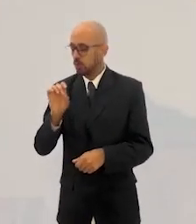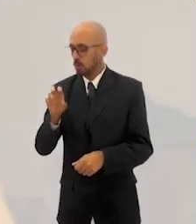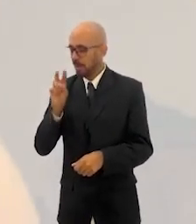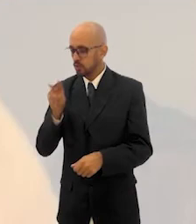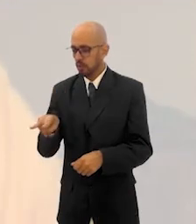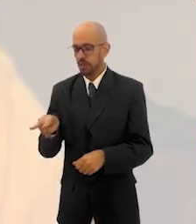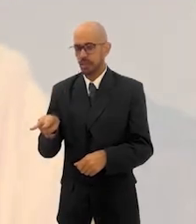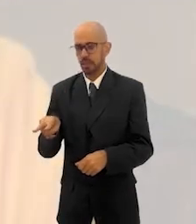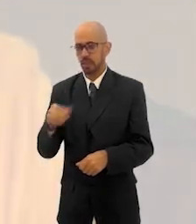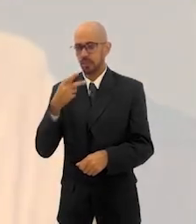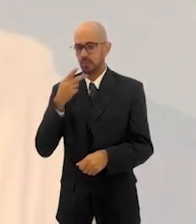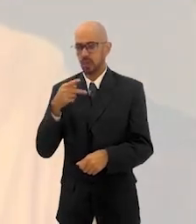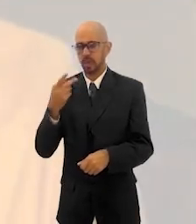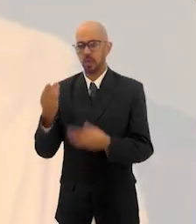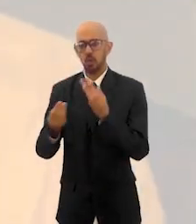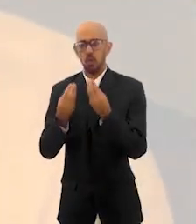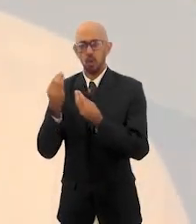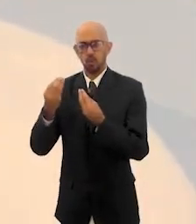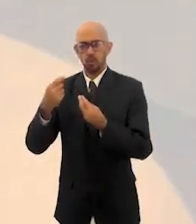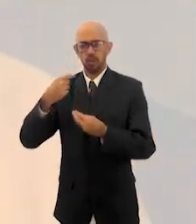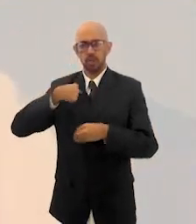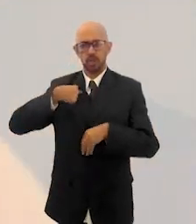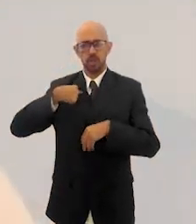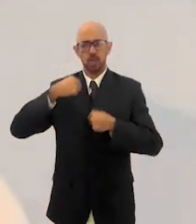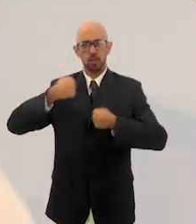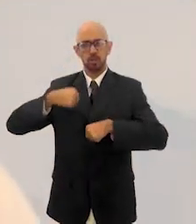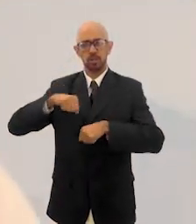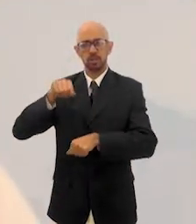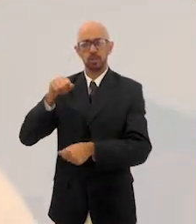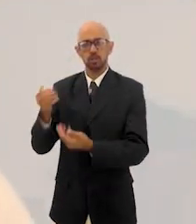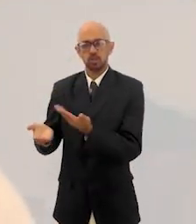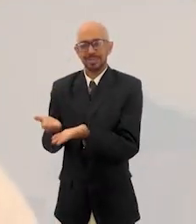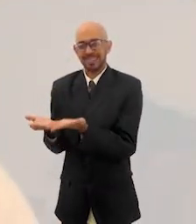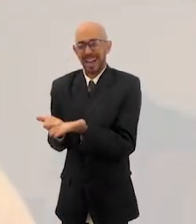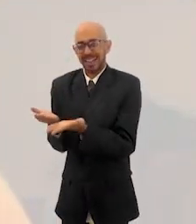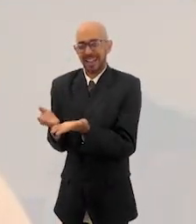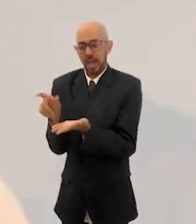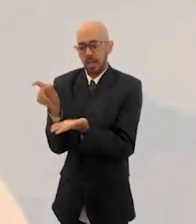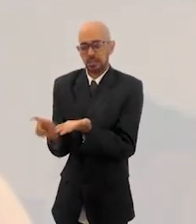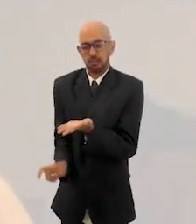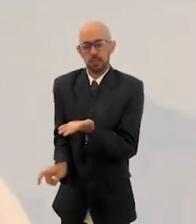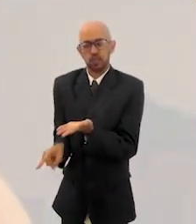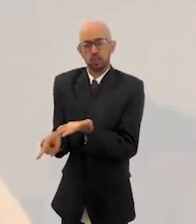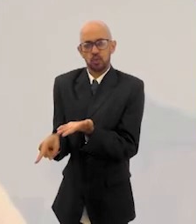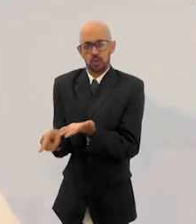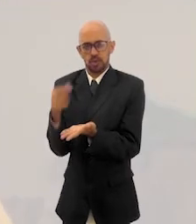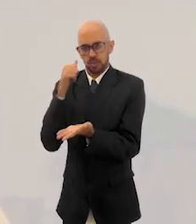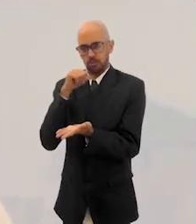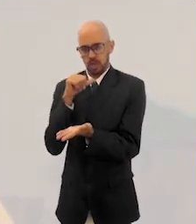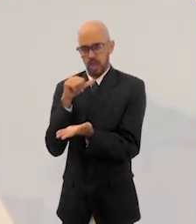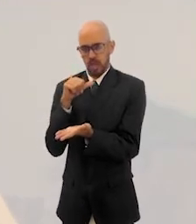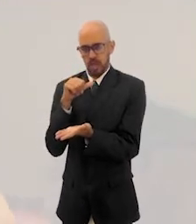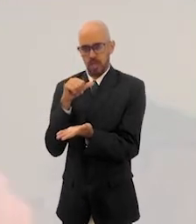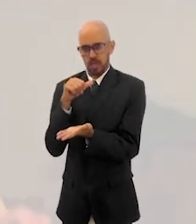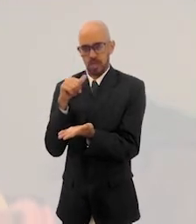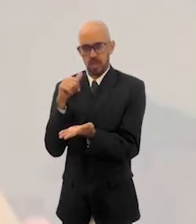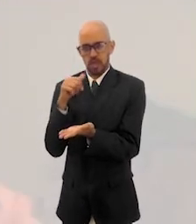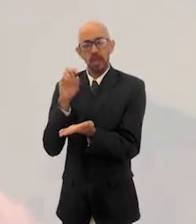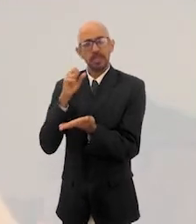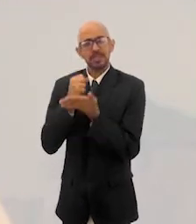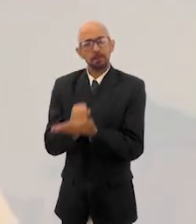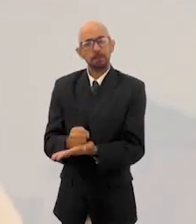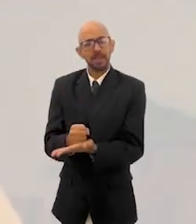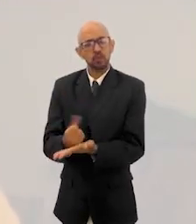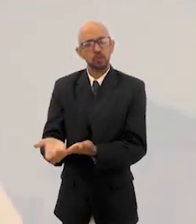falei assim: como que eu tenho que tratar essa pessoa? E esse peso meu, dessa história com as mulheres, tudo que